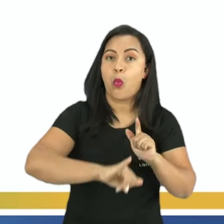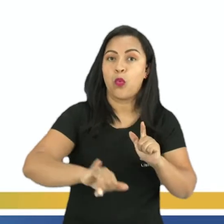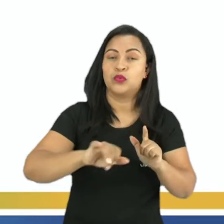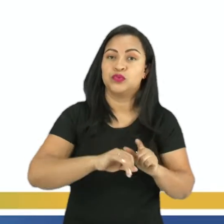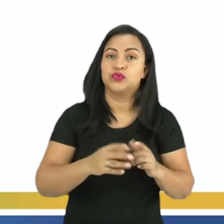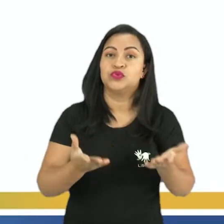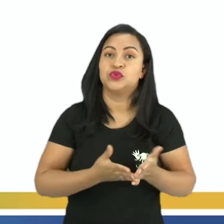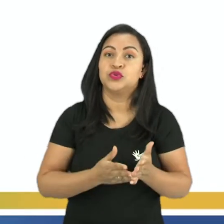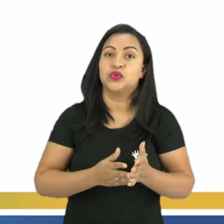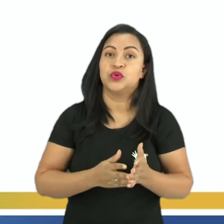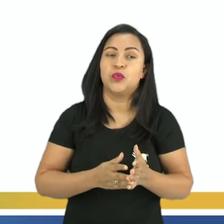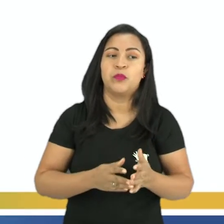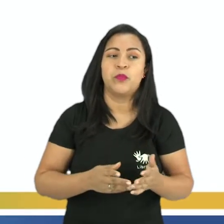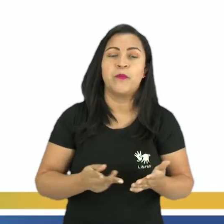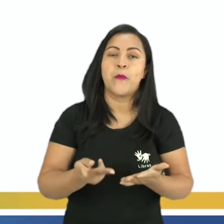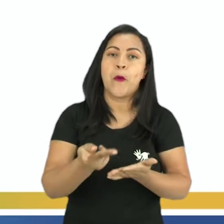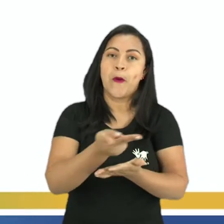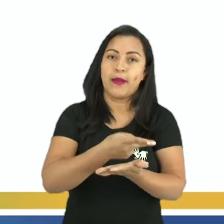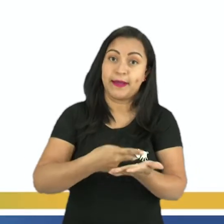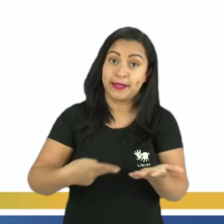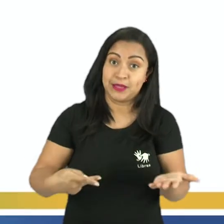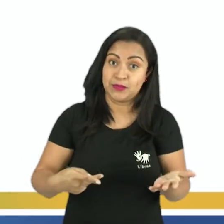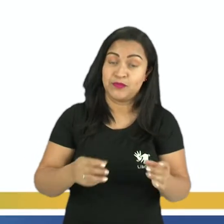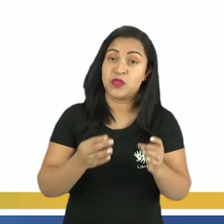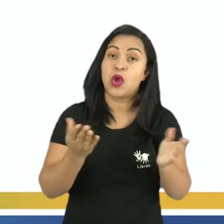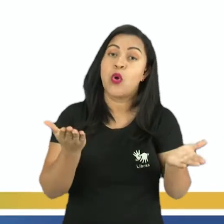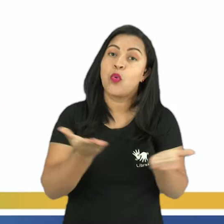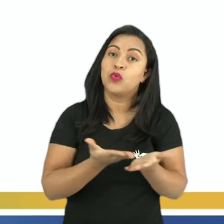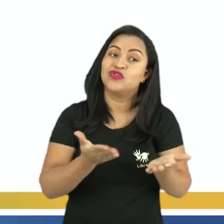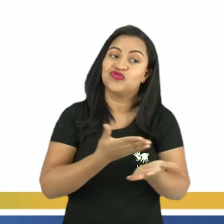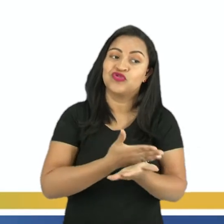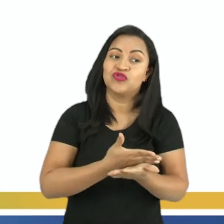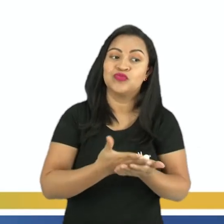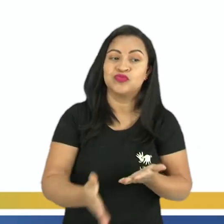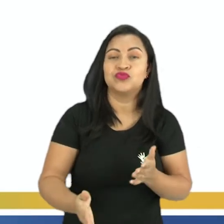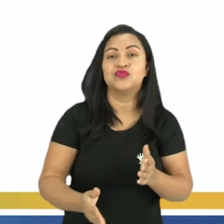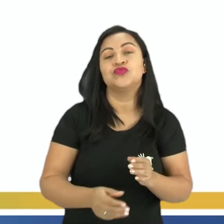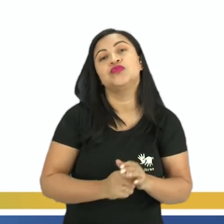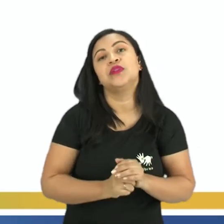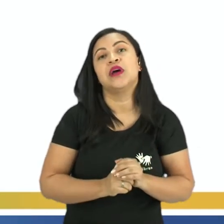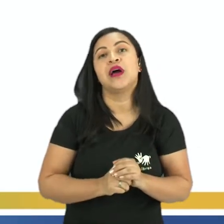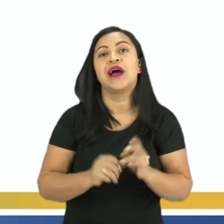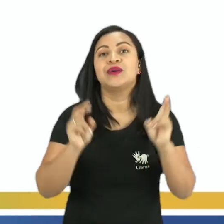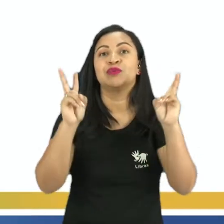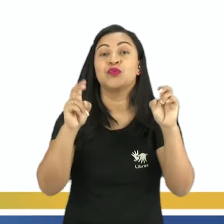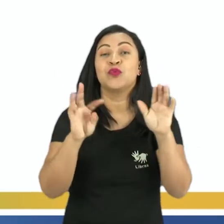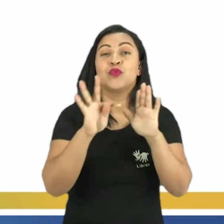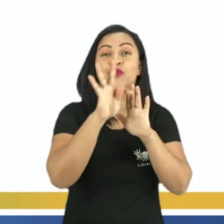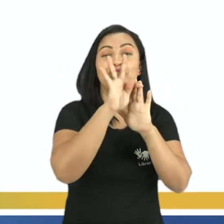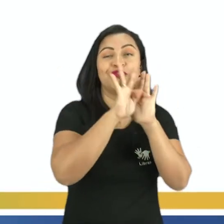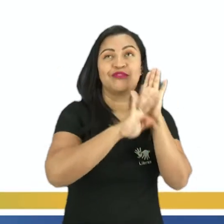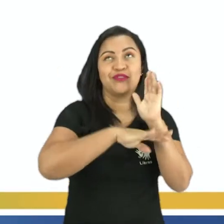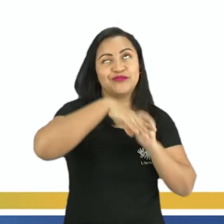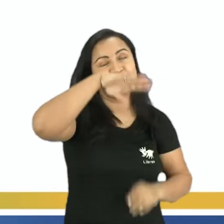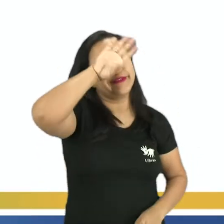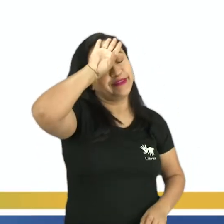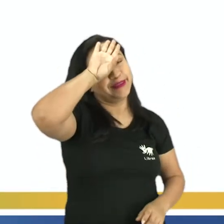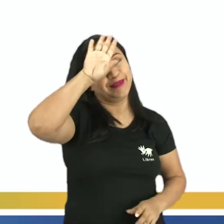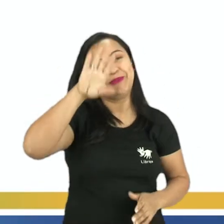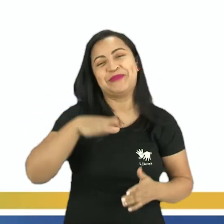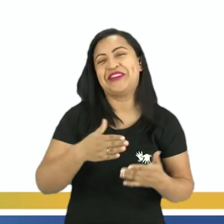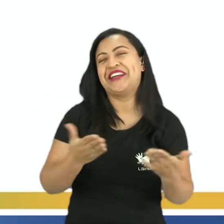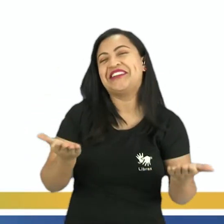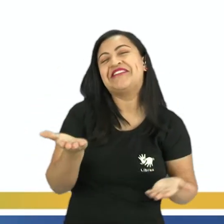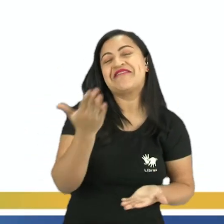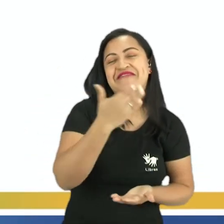vamos estudar a organização de um outro gênero literário que é o texto dramático. Vamos lá,